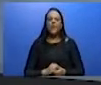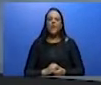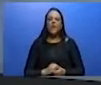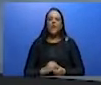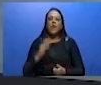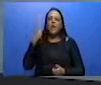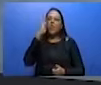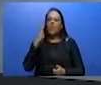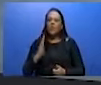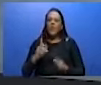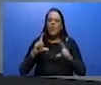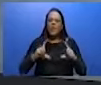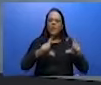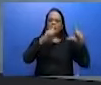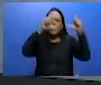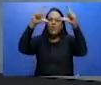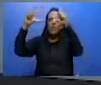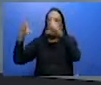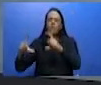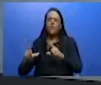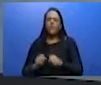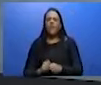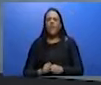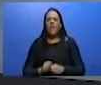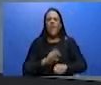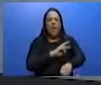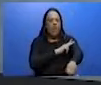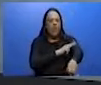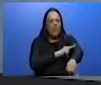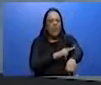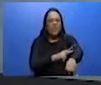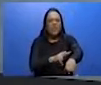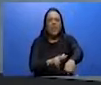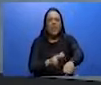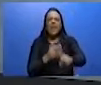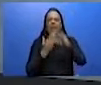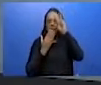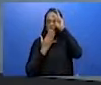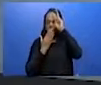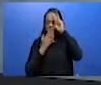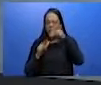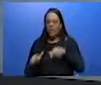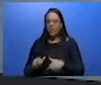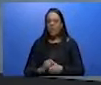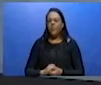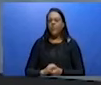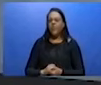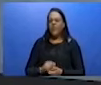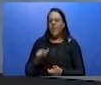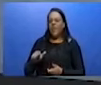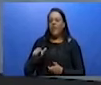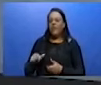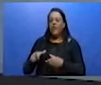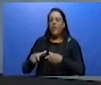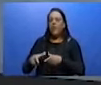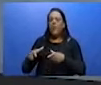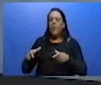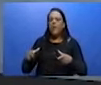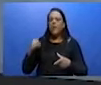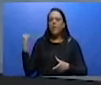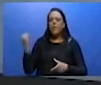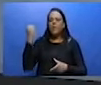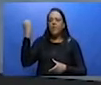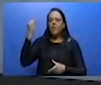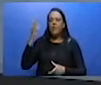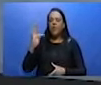Brasil, pessoal, existiam várias etnias, vários grupos indígenas. Os maiores eram os tupis guaranis, que tomavam conta